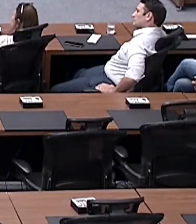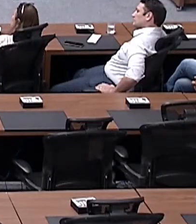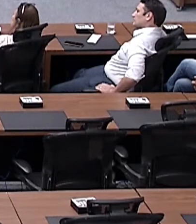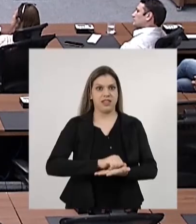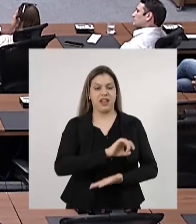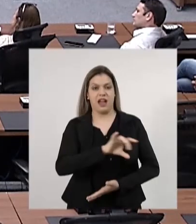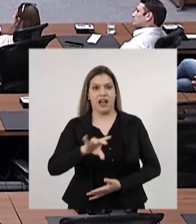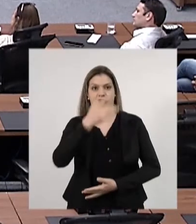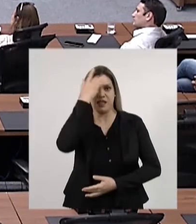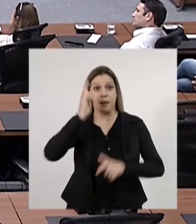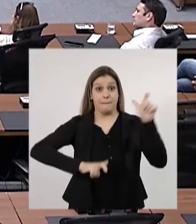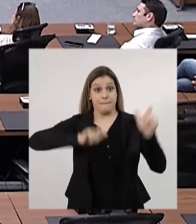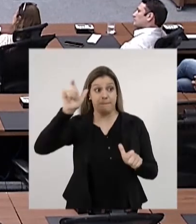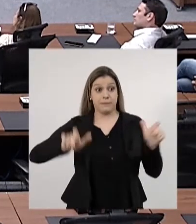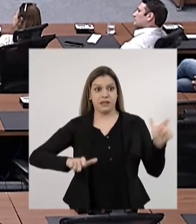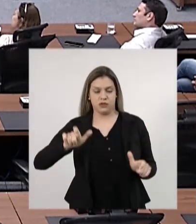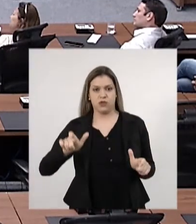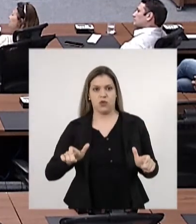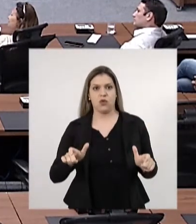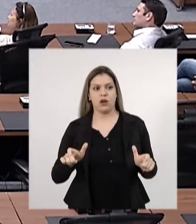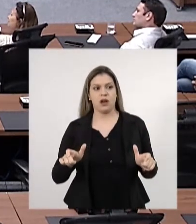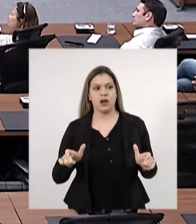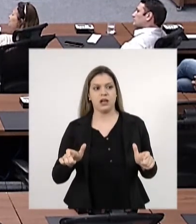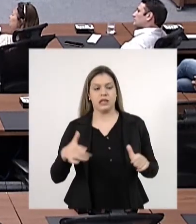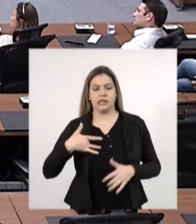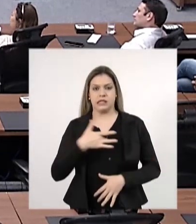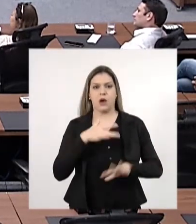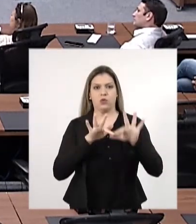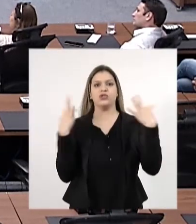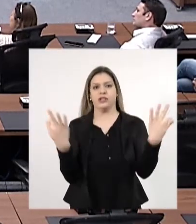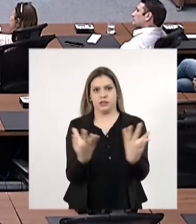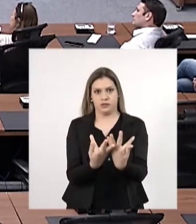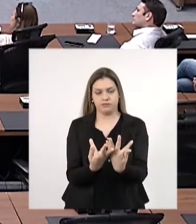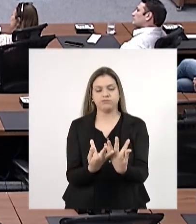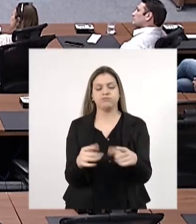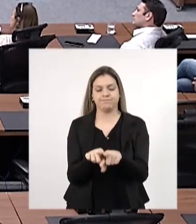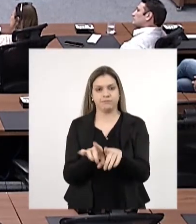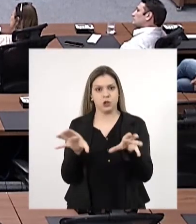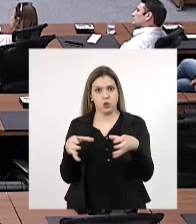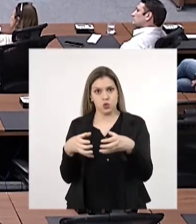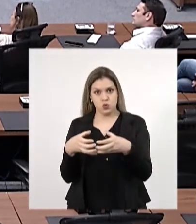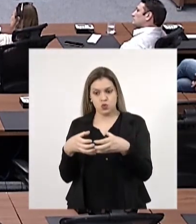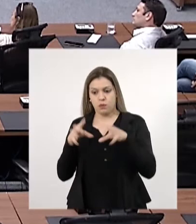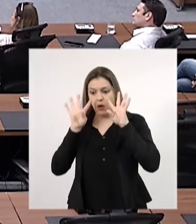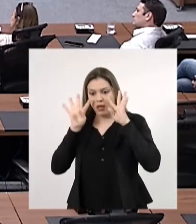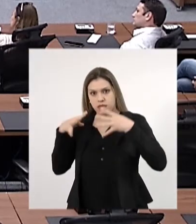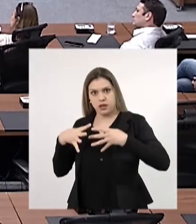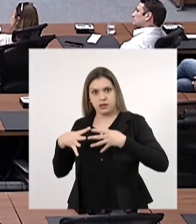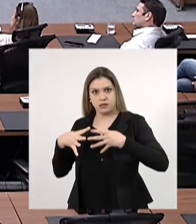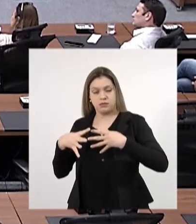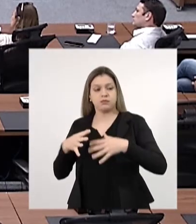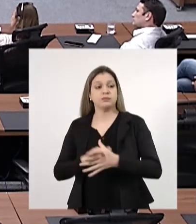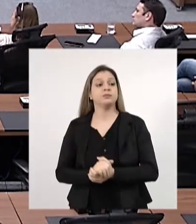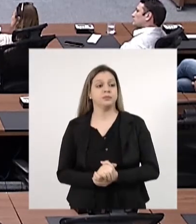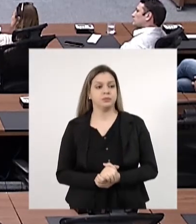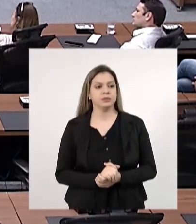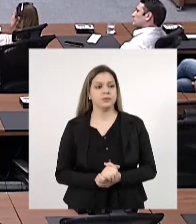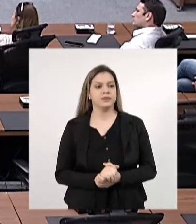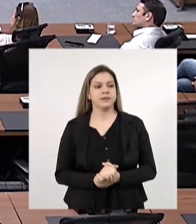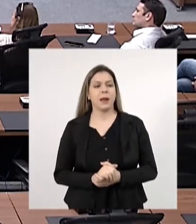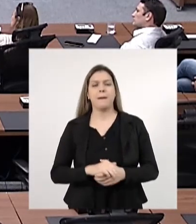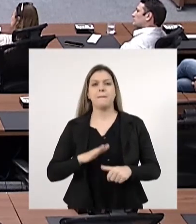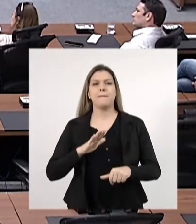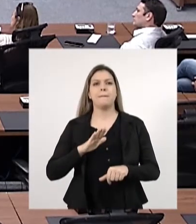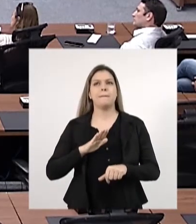é coberta por serviços de atenção primária em saúde da família e equipes de atenção primária. E o que é